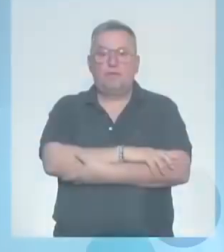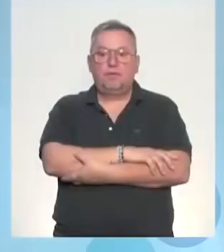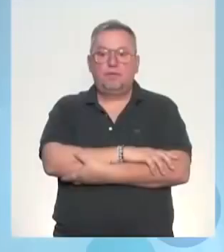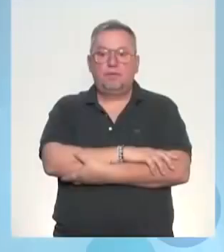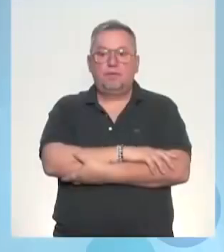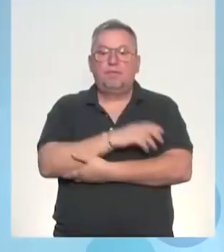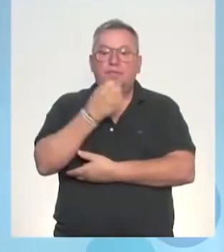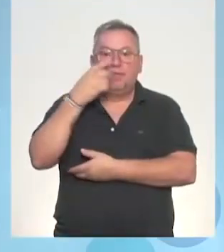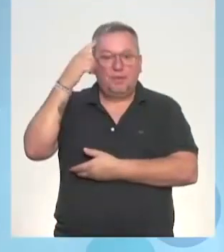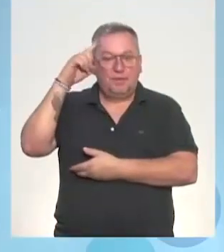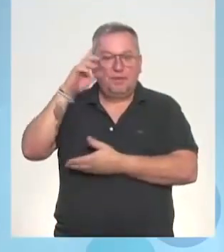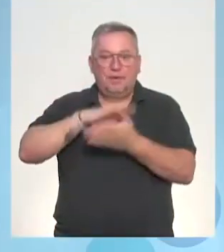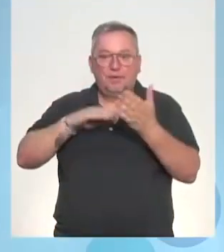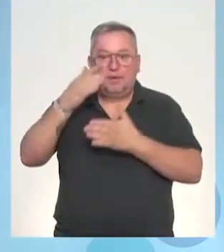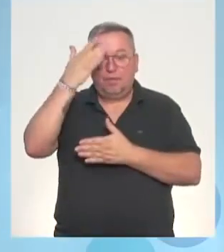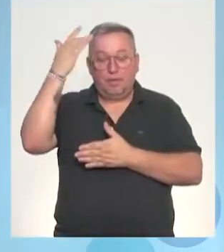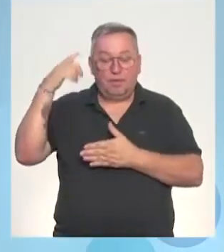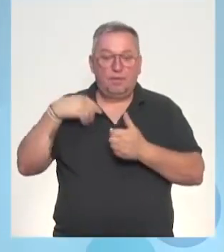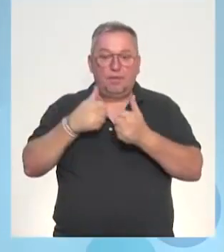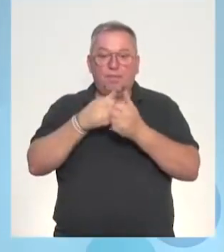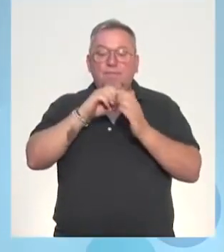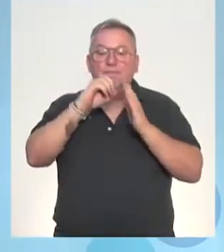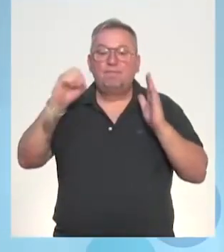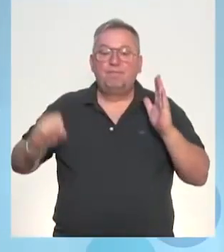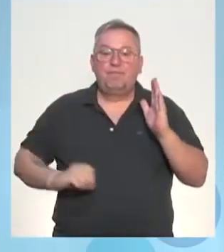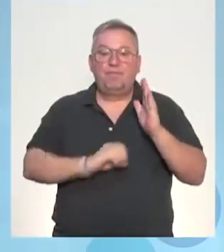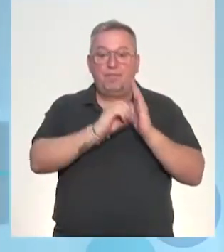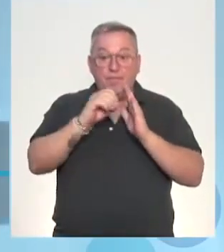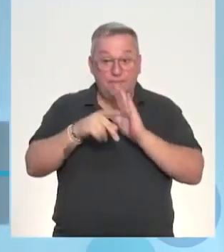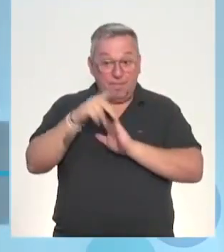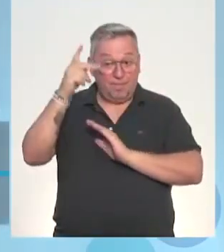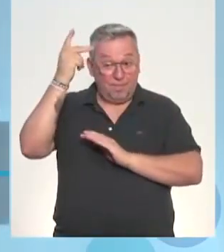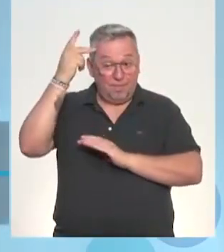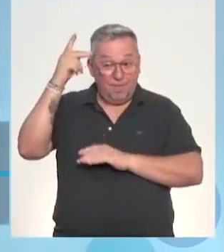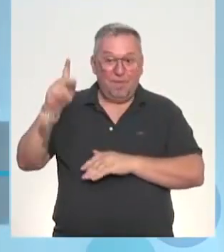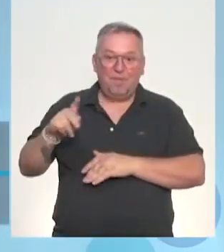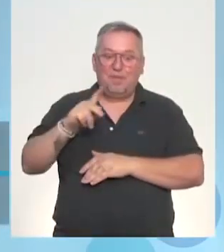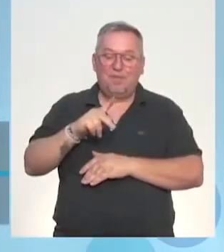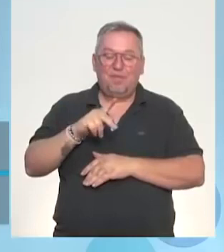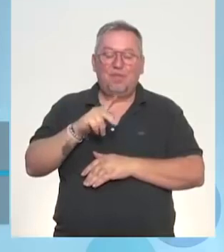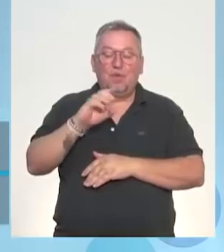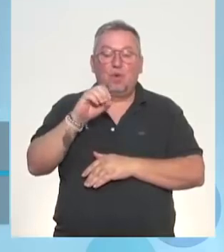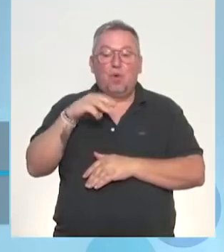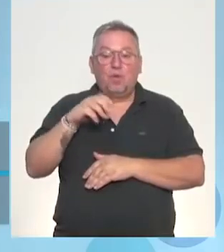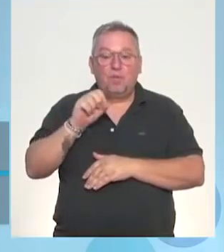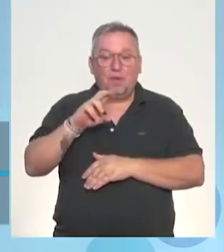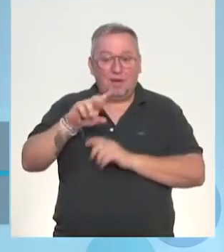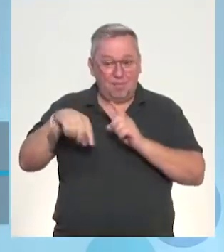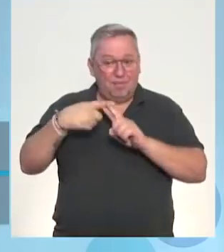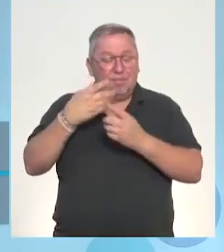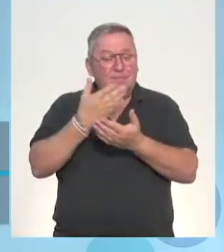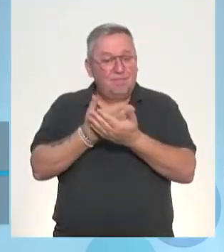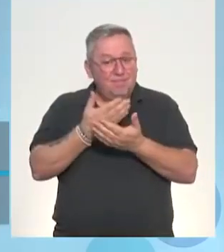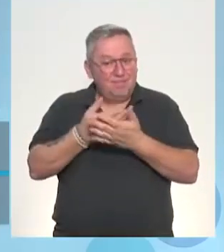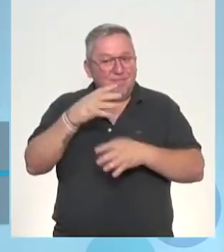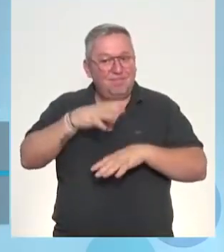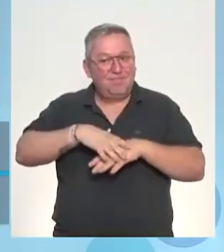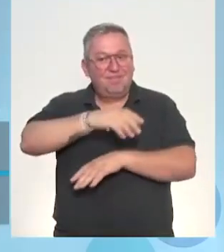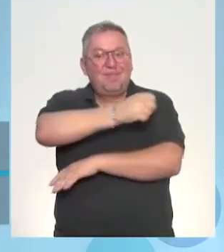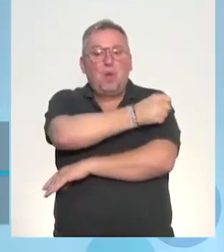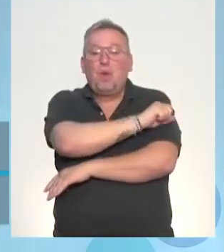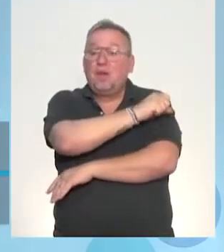Muito bom dia a todos que nos acompanham aqui pelo Centro de Mídias da Educação de São Paulo. Eu sou o professor Osmar, vou conduzir mais uma aula de matemática aqui para o 8º ano do